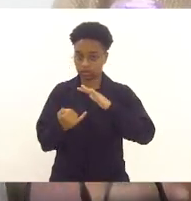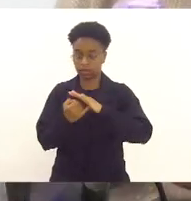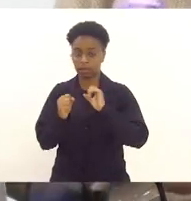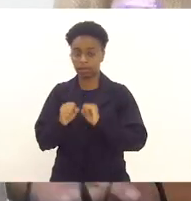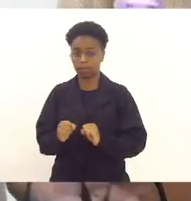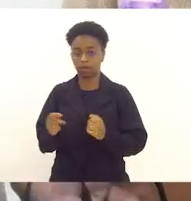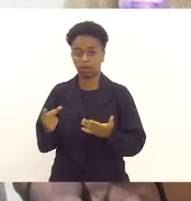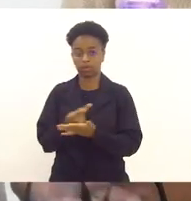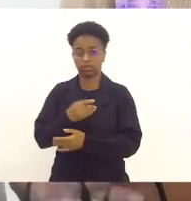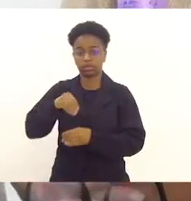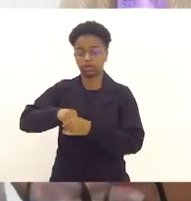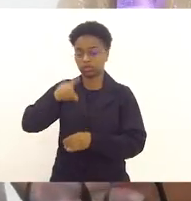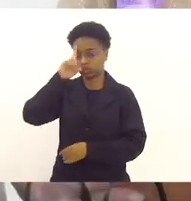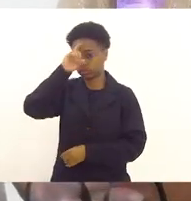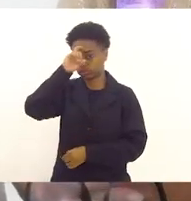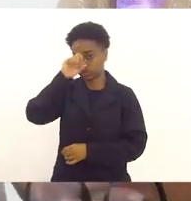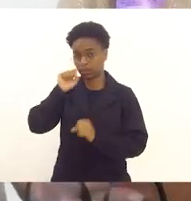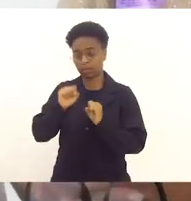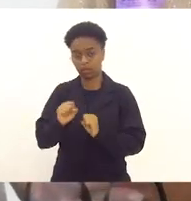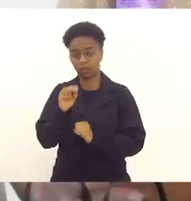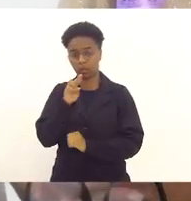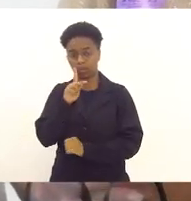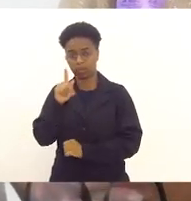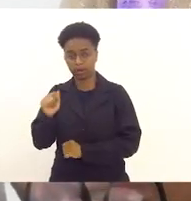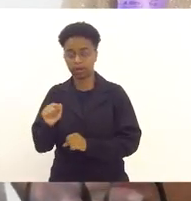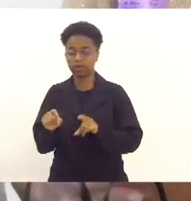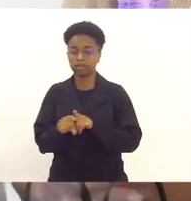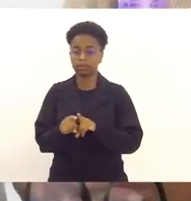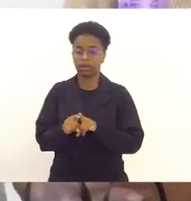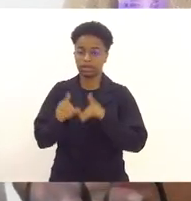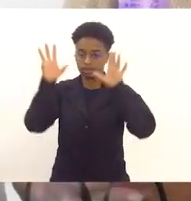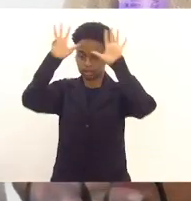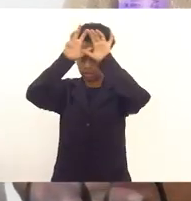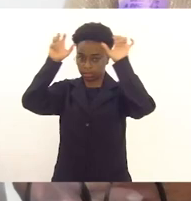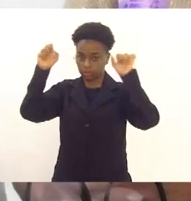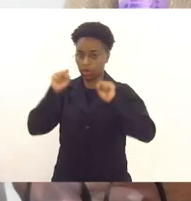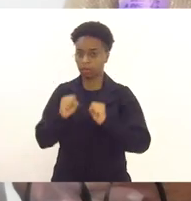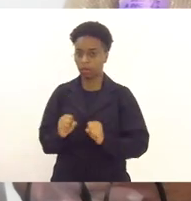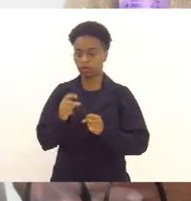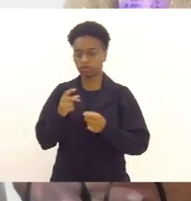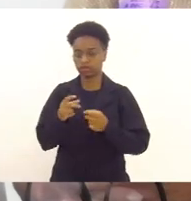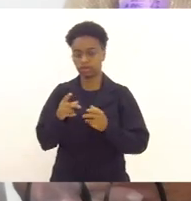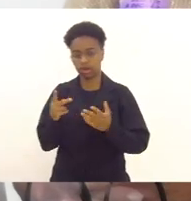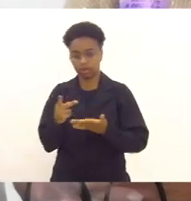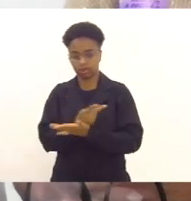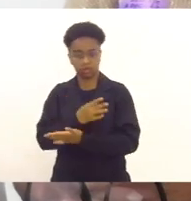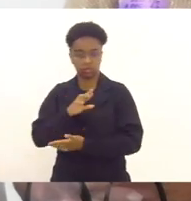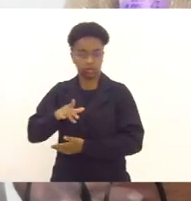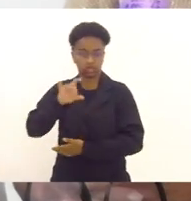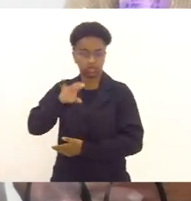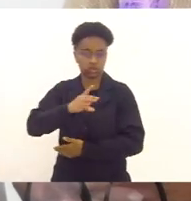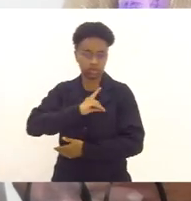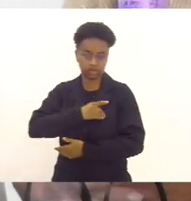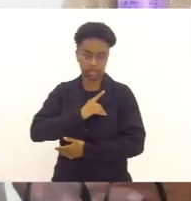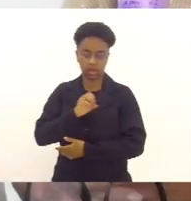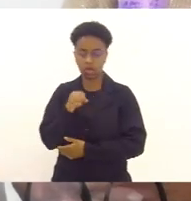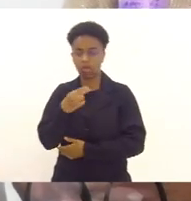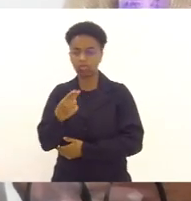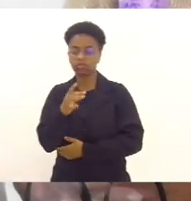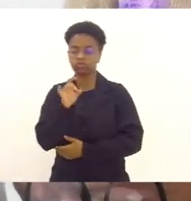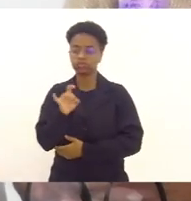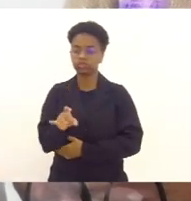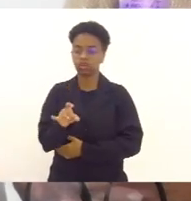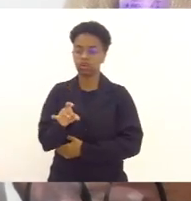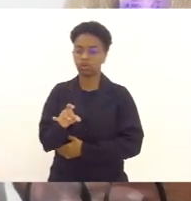no hospital pode acontecer numa UPA pode acontecer no tribunal não é ela não acontece só numa delegacia ou só na